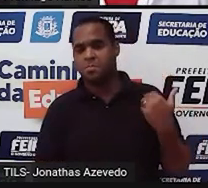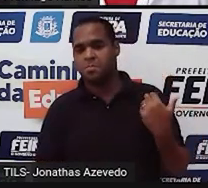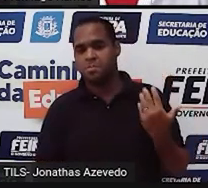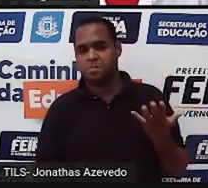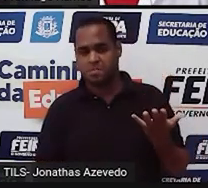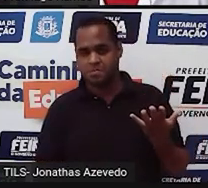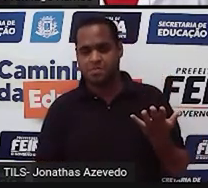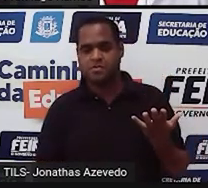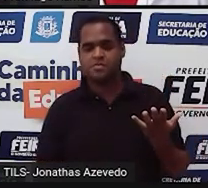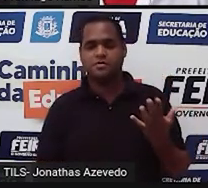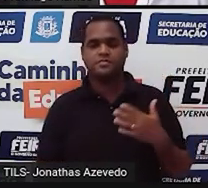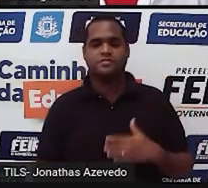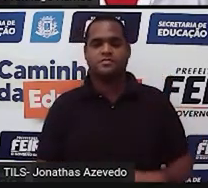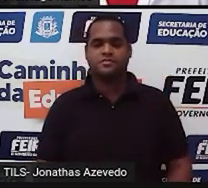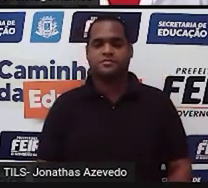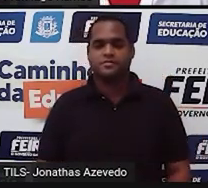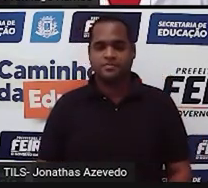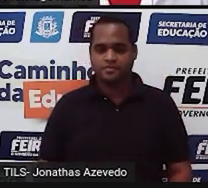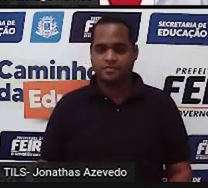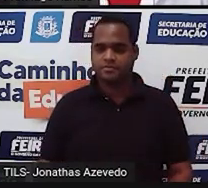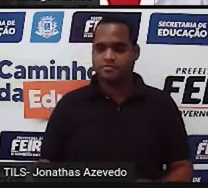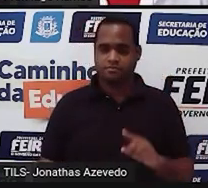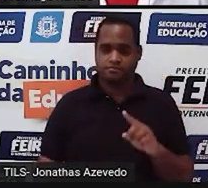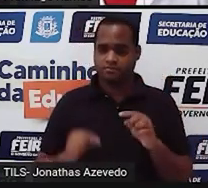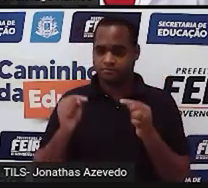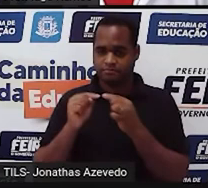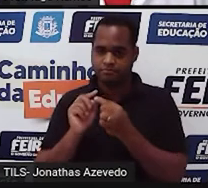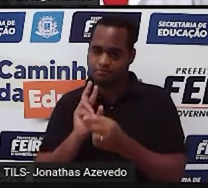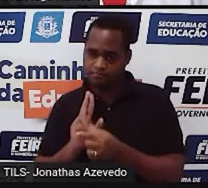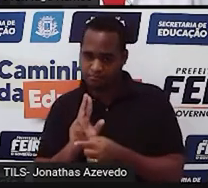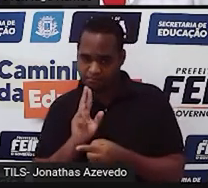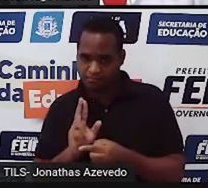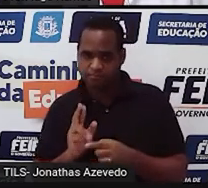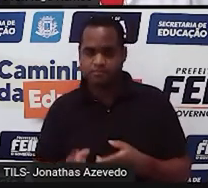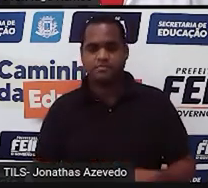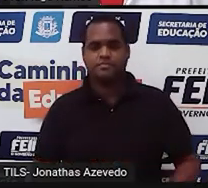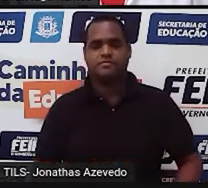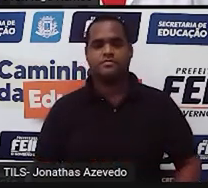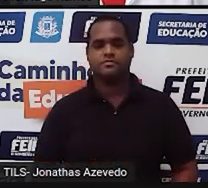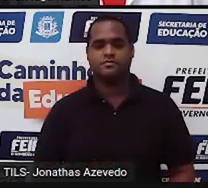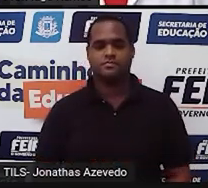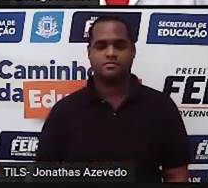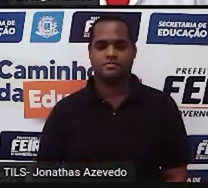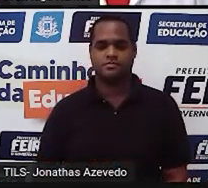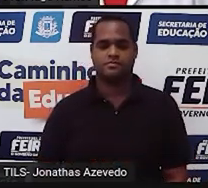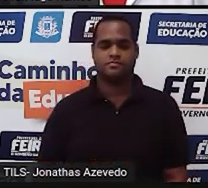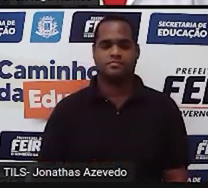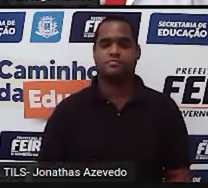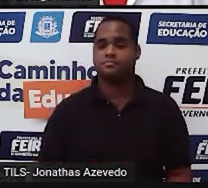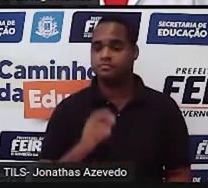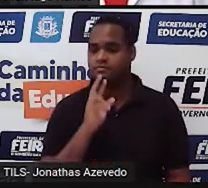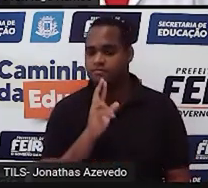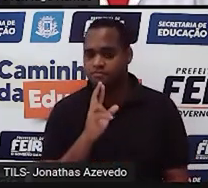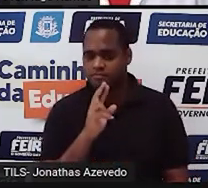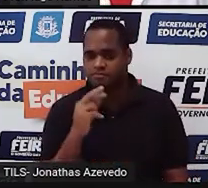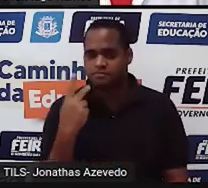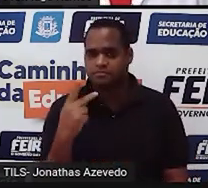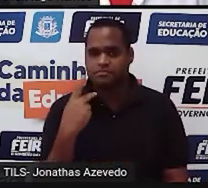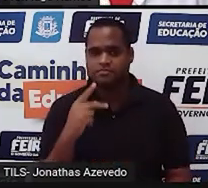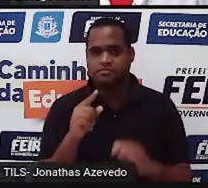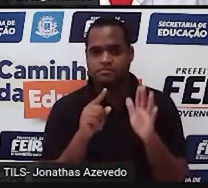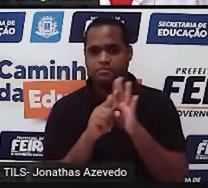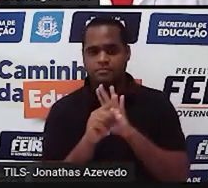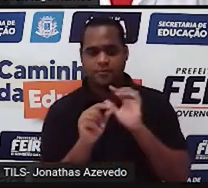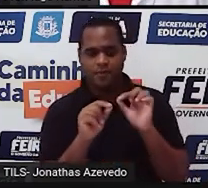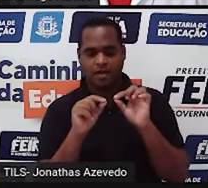pergunta que está na letra b e para aquela resposta né é aquela resposta ali a pergunta correta